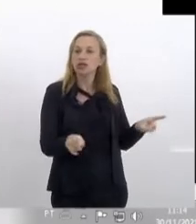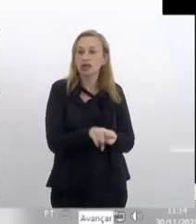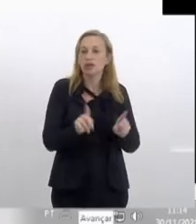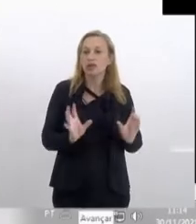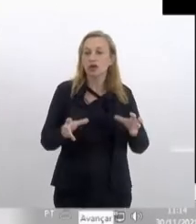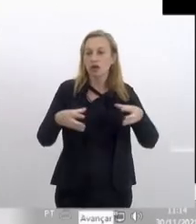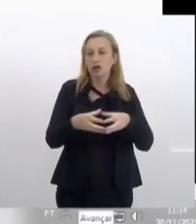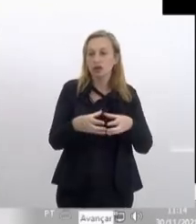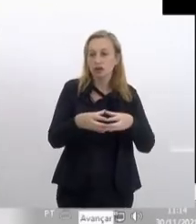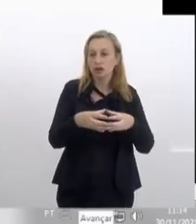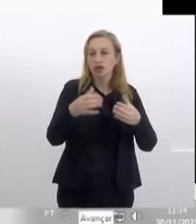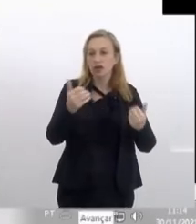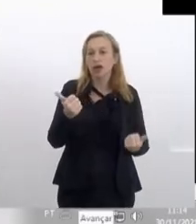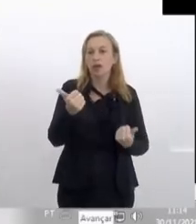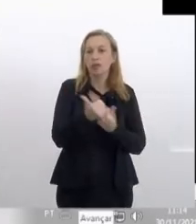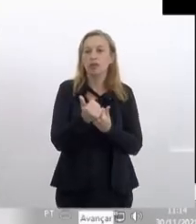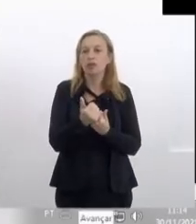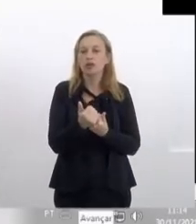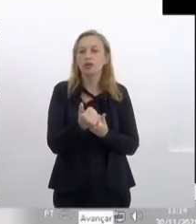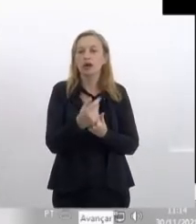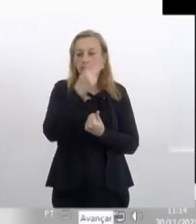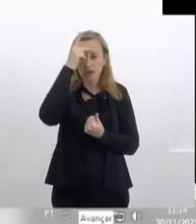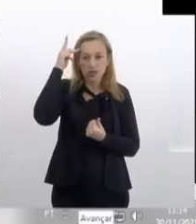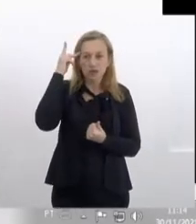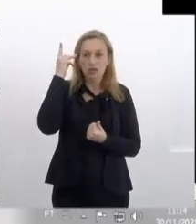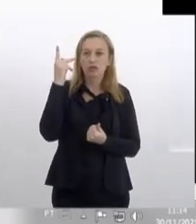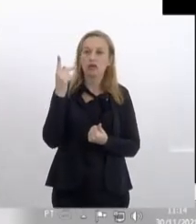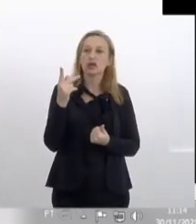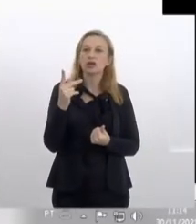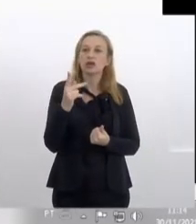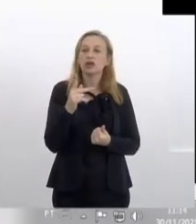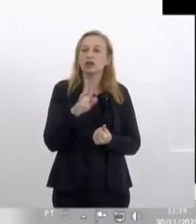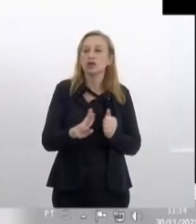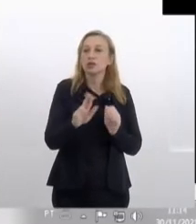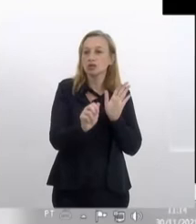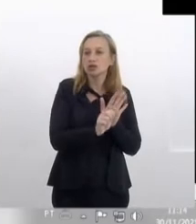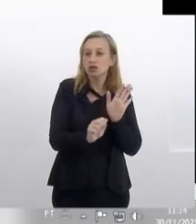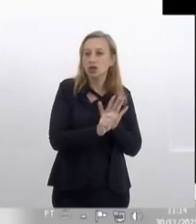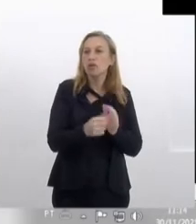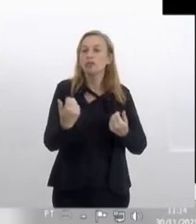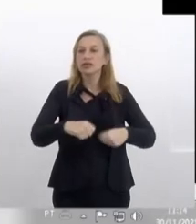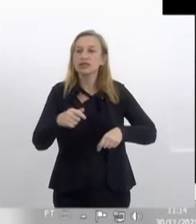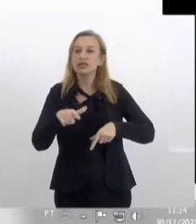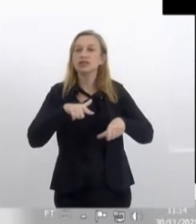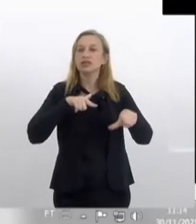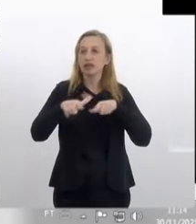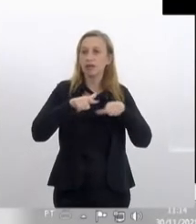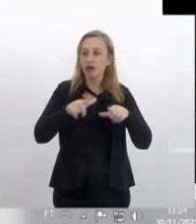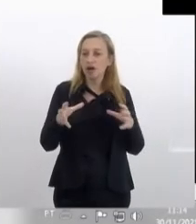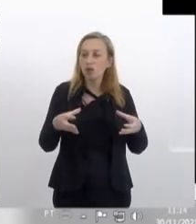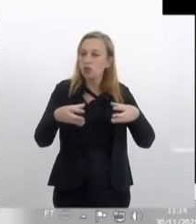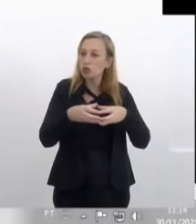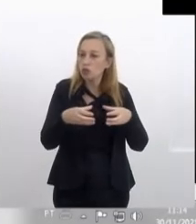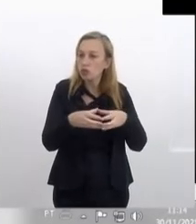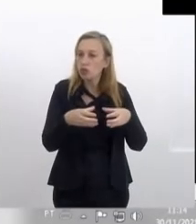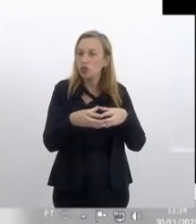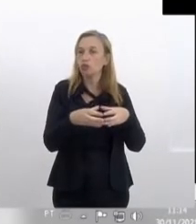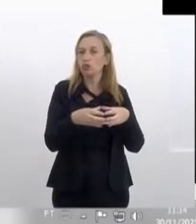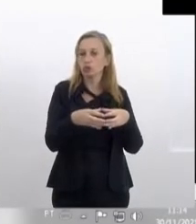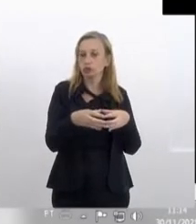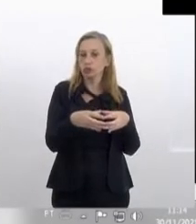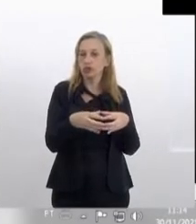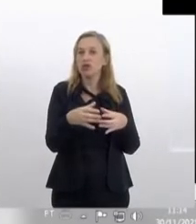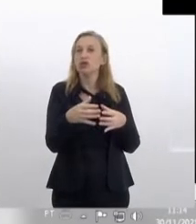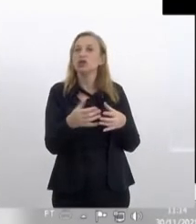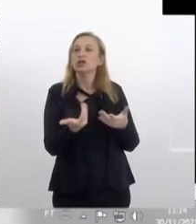dependente químico. Né? Como já foi dito aqui, a gente precisa trabalhar com uma rede robusta. Né?